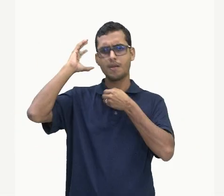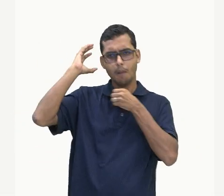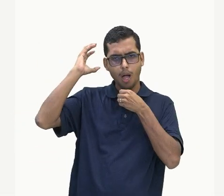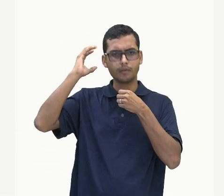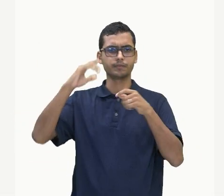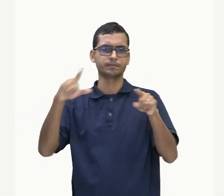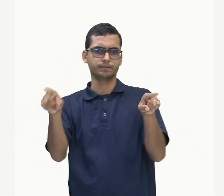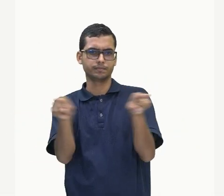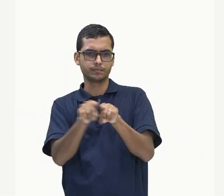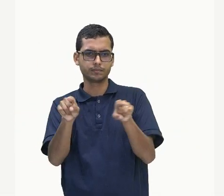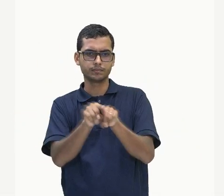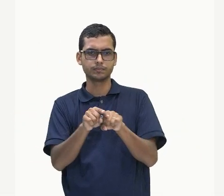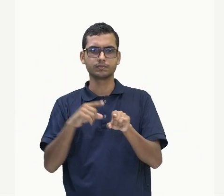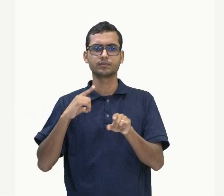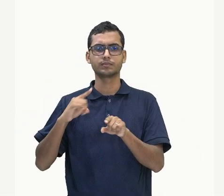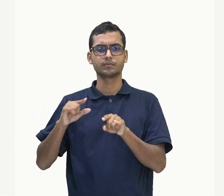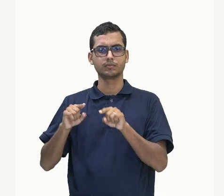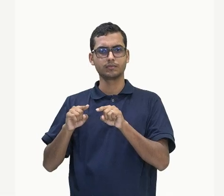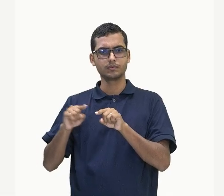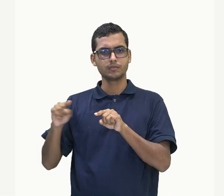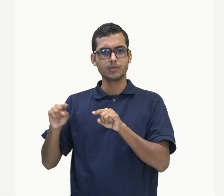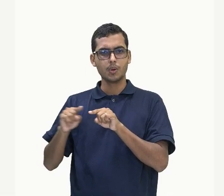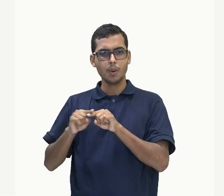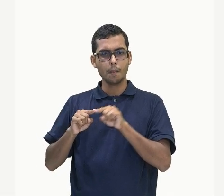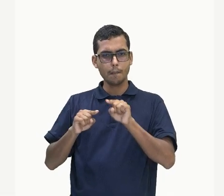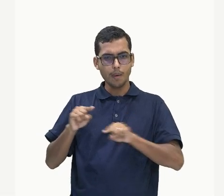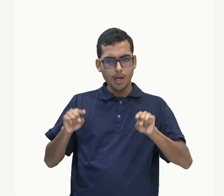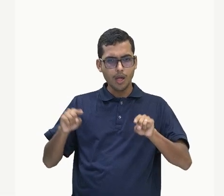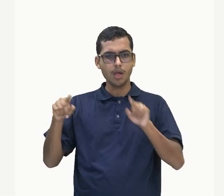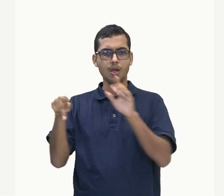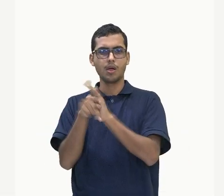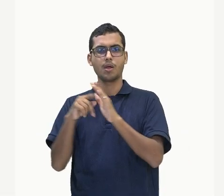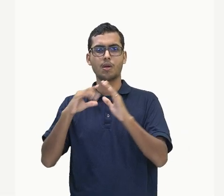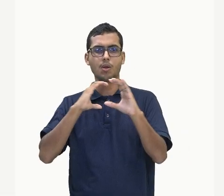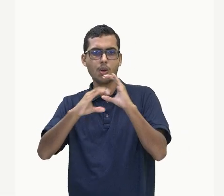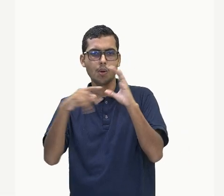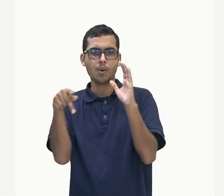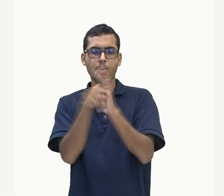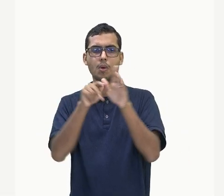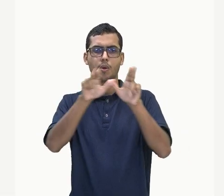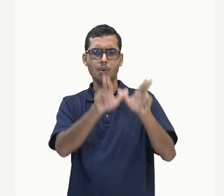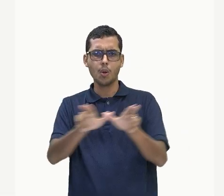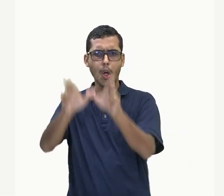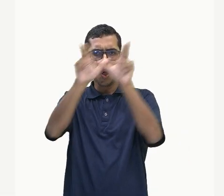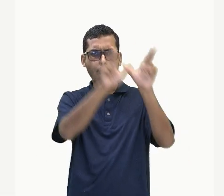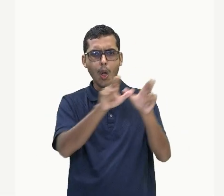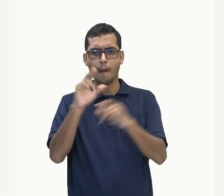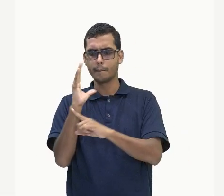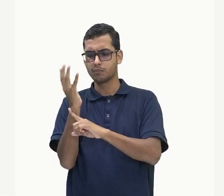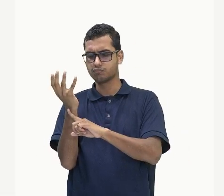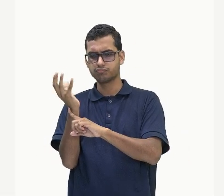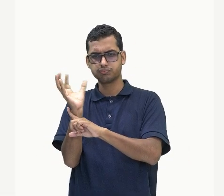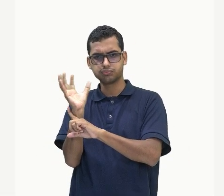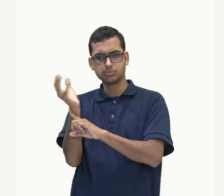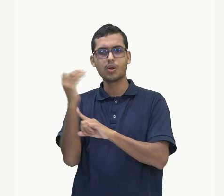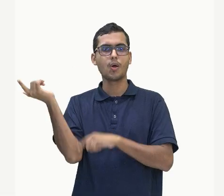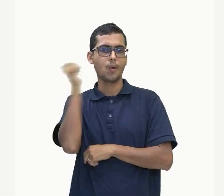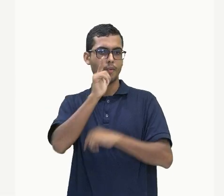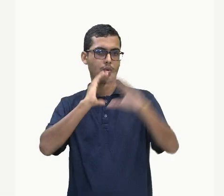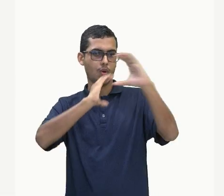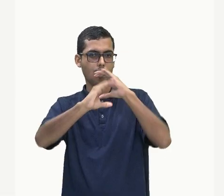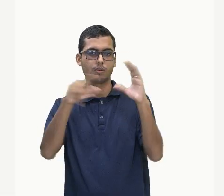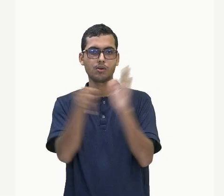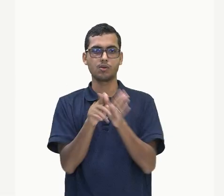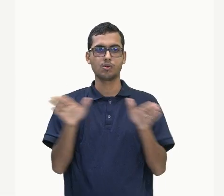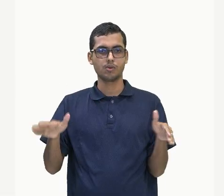aparelhos de micro-ondas e na comunicação por satélite. A radiação infravermelha ela é justamente o calor que sentimos do Sol e